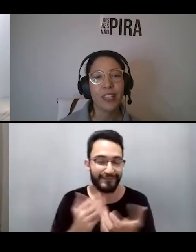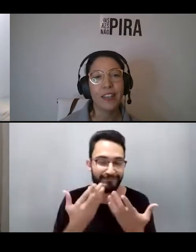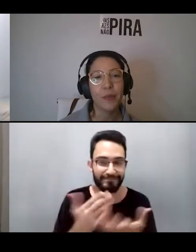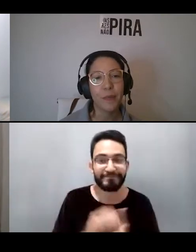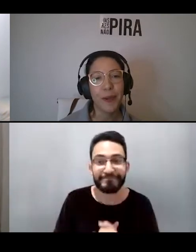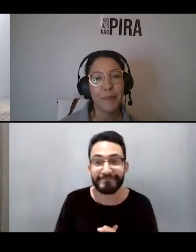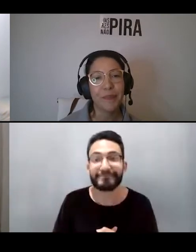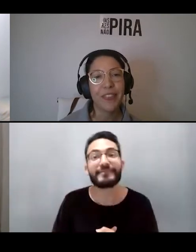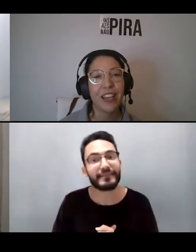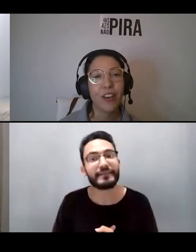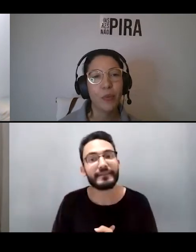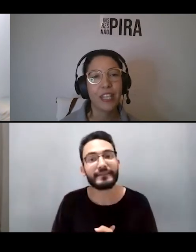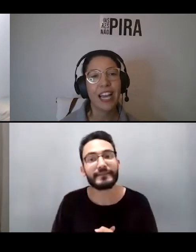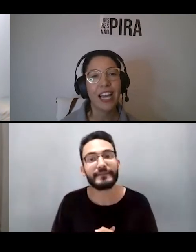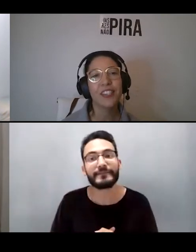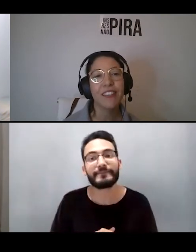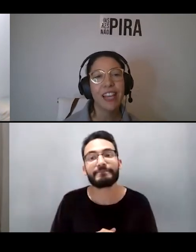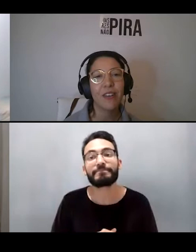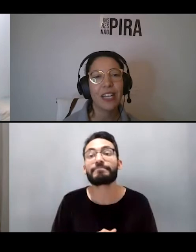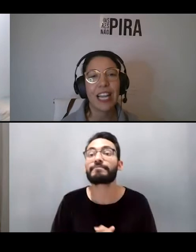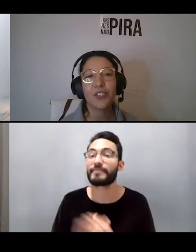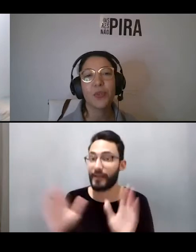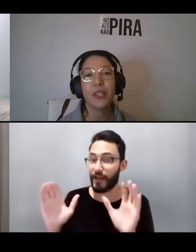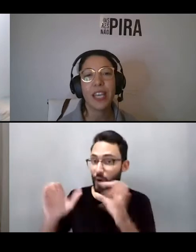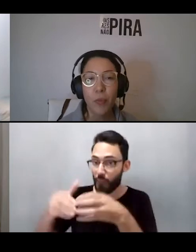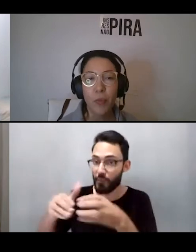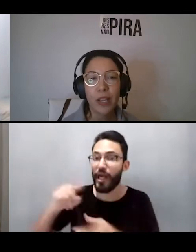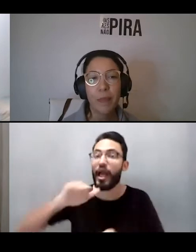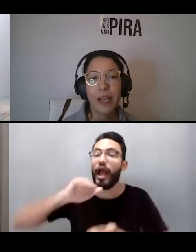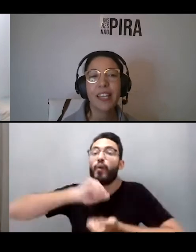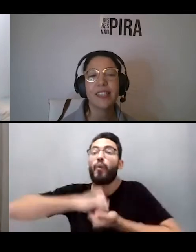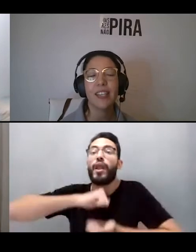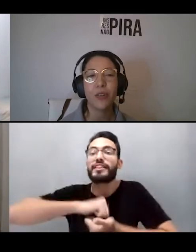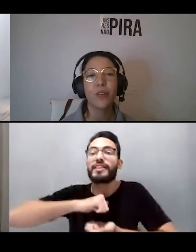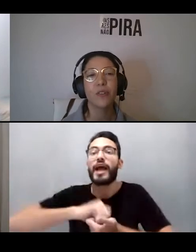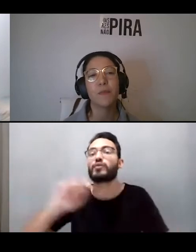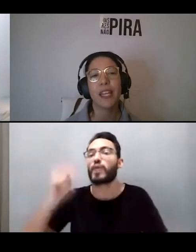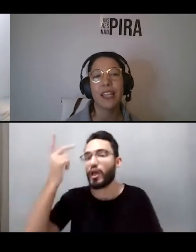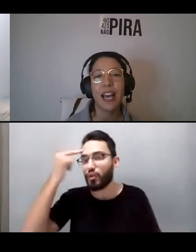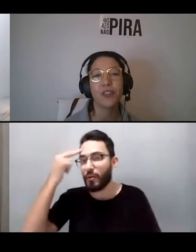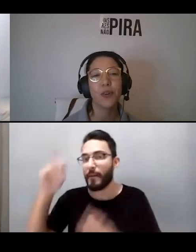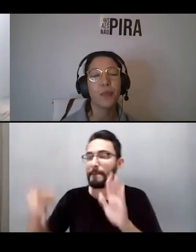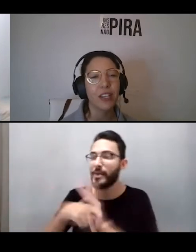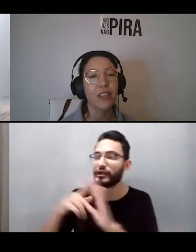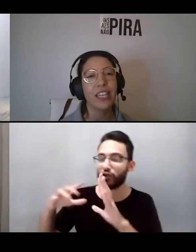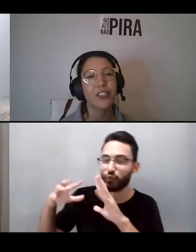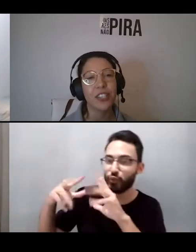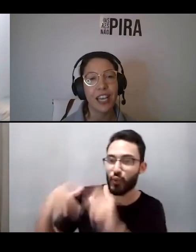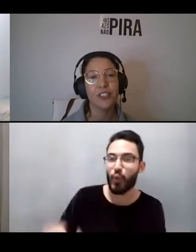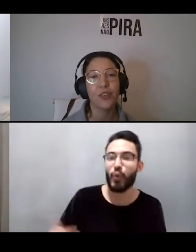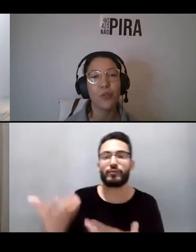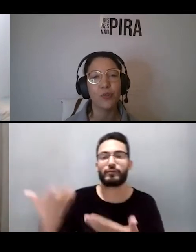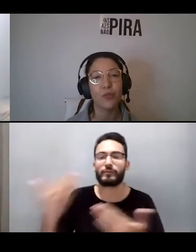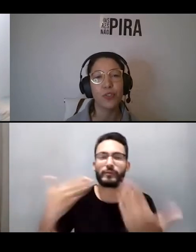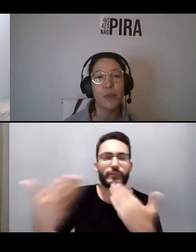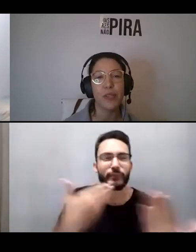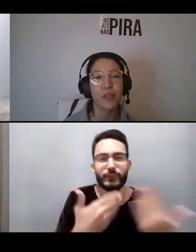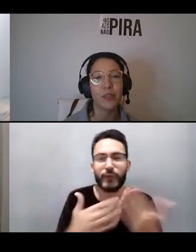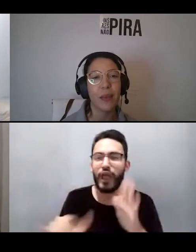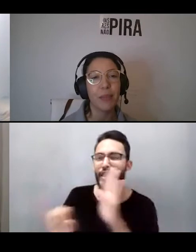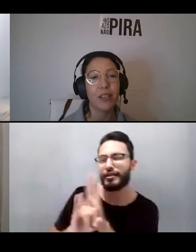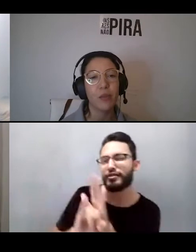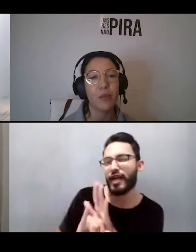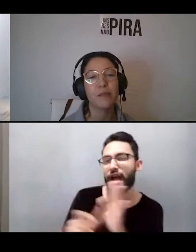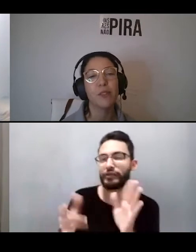Então, opa. Comunidade, então, é a qualidade do que é comum, que pertence a todos, paridade, comunhão, identidade. É o conjunto